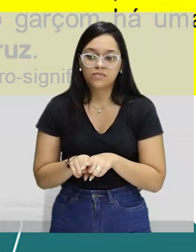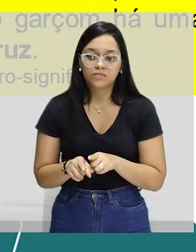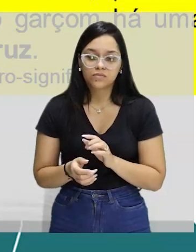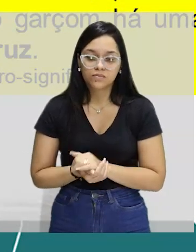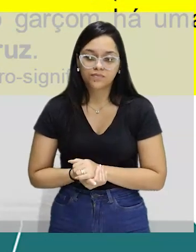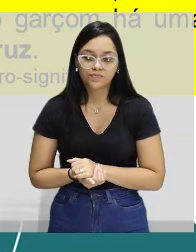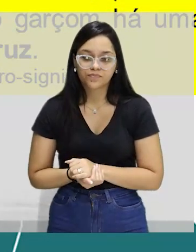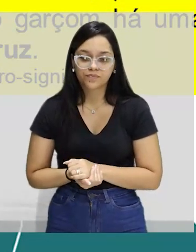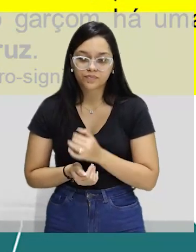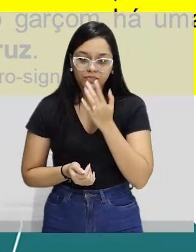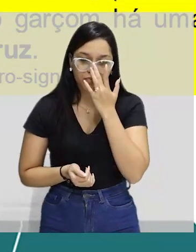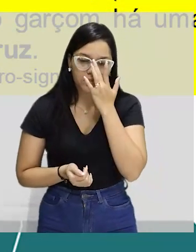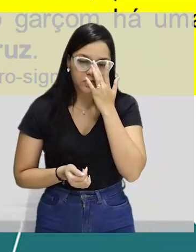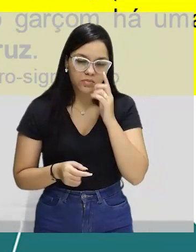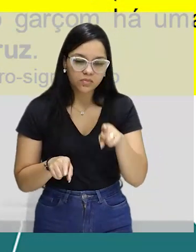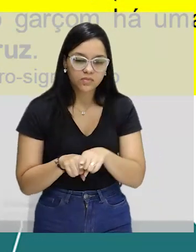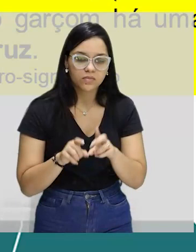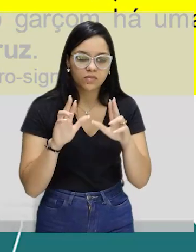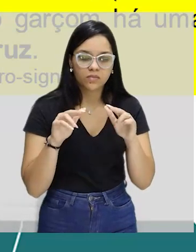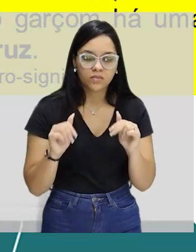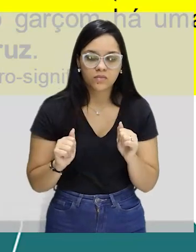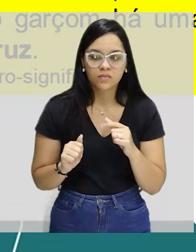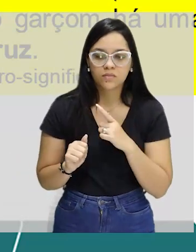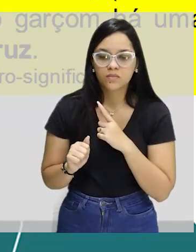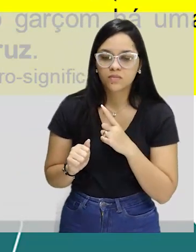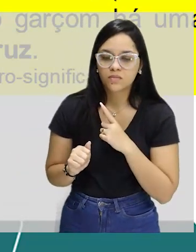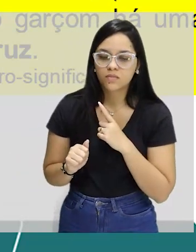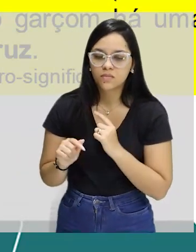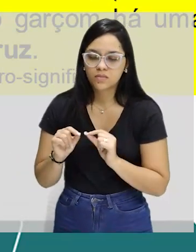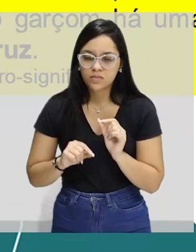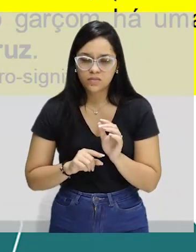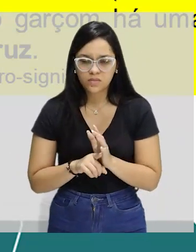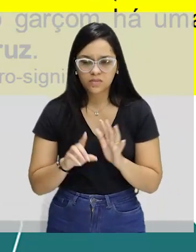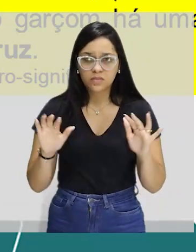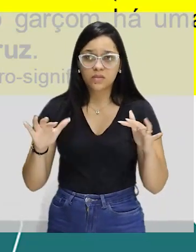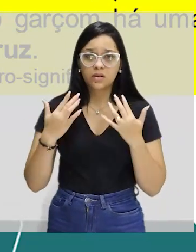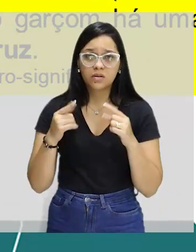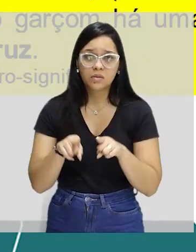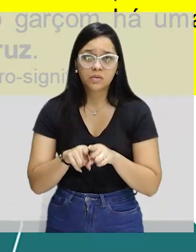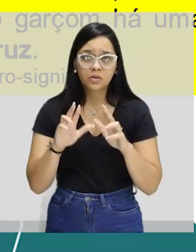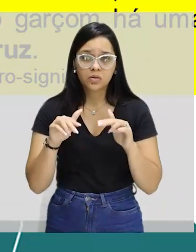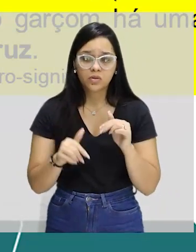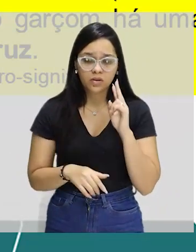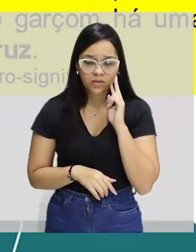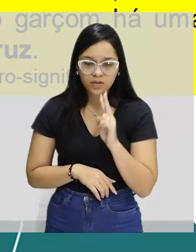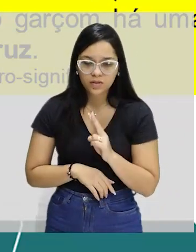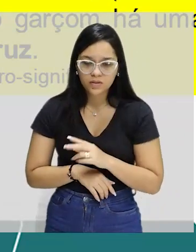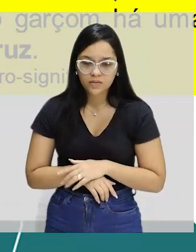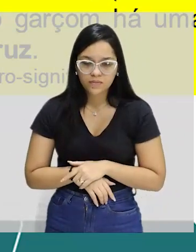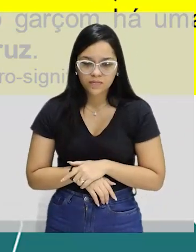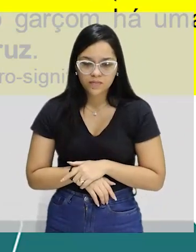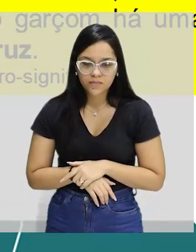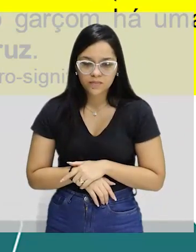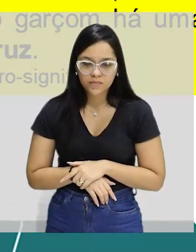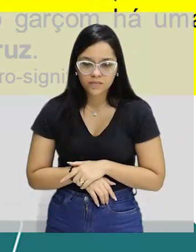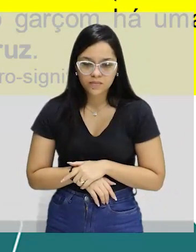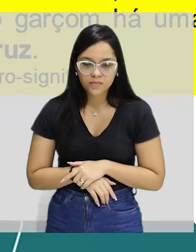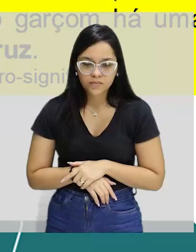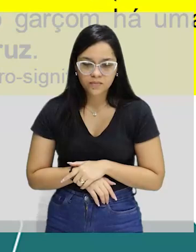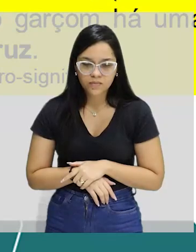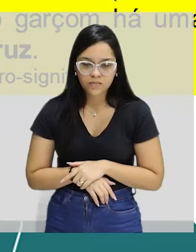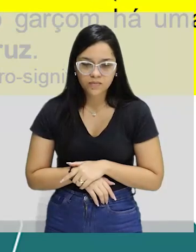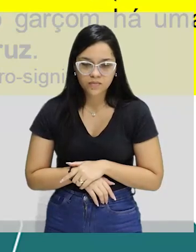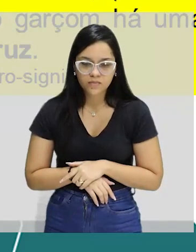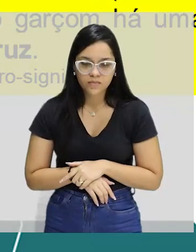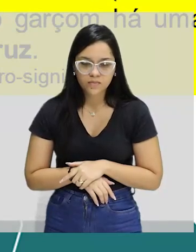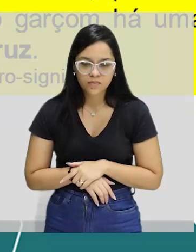outra obra de Van Gogh. Eu nunca, vou ser bem sincero, na pesquisa me chamou a atenção isso. Eu nunca tinha prestado atenção e um pesquisador